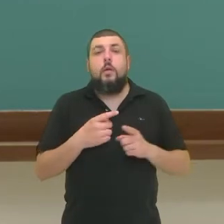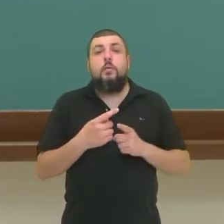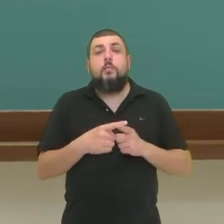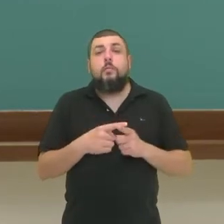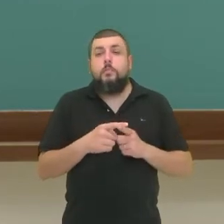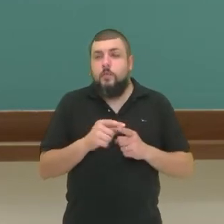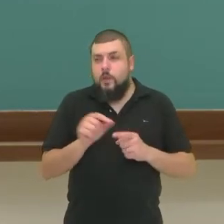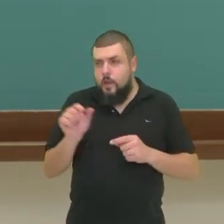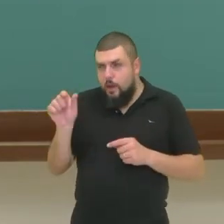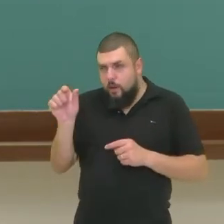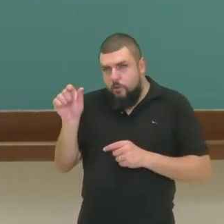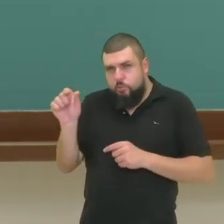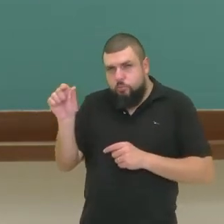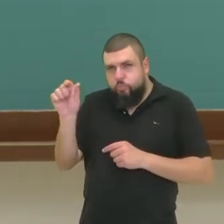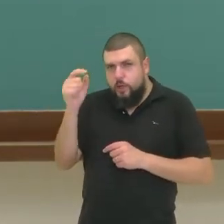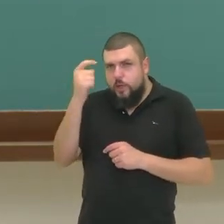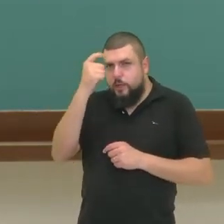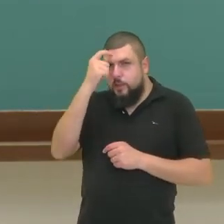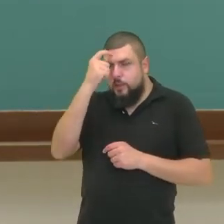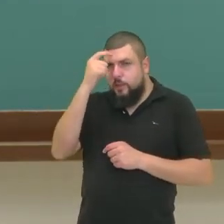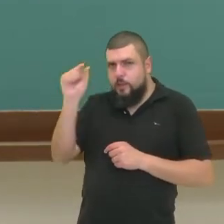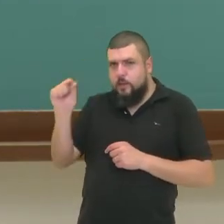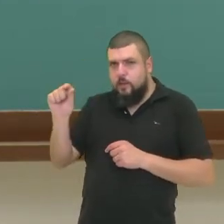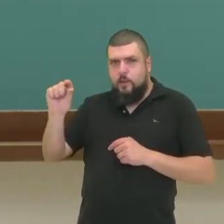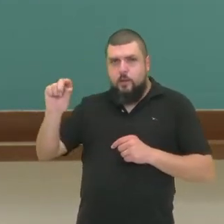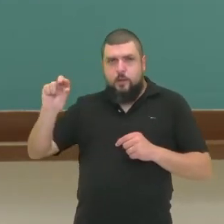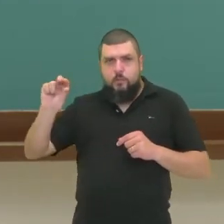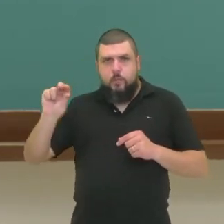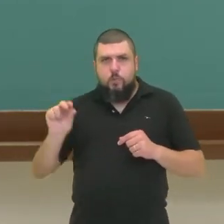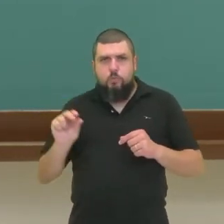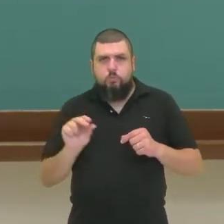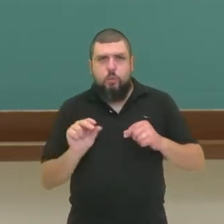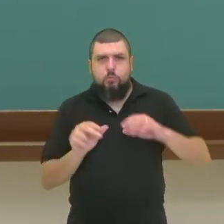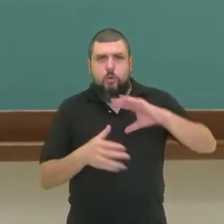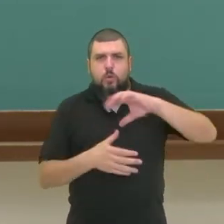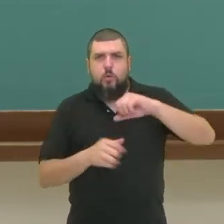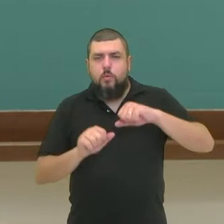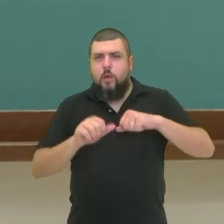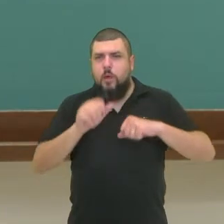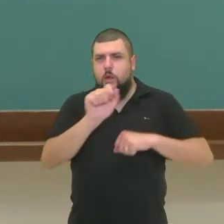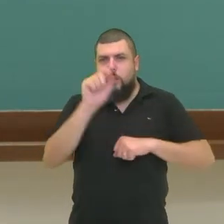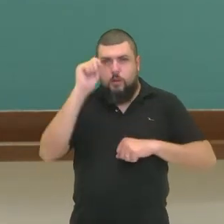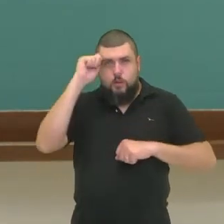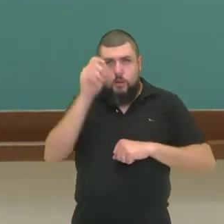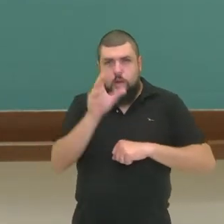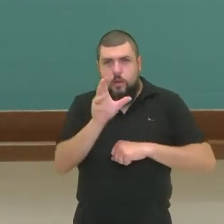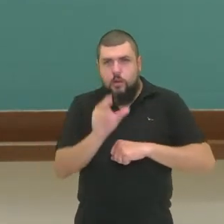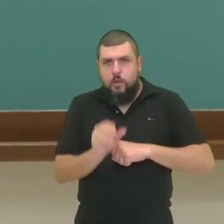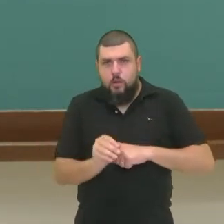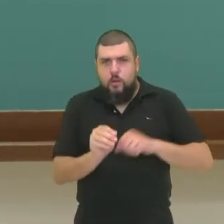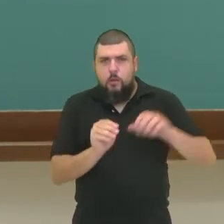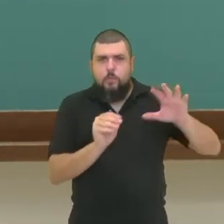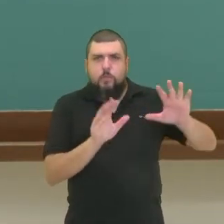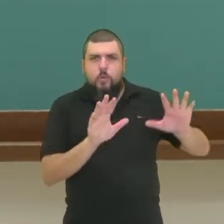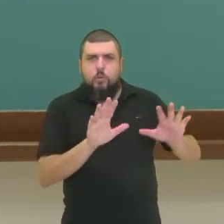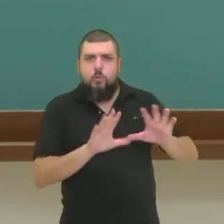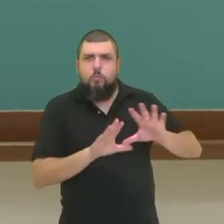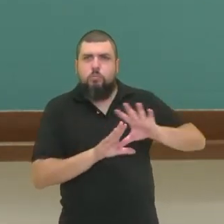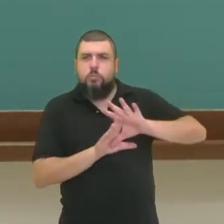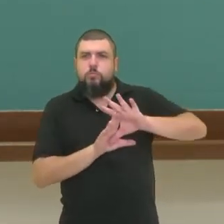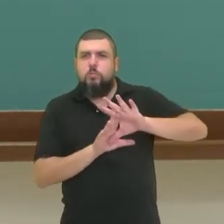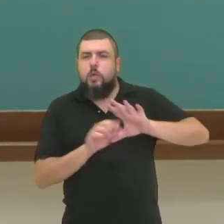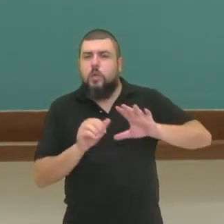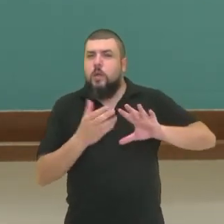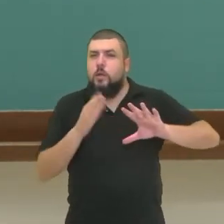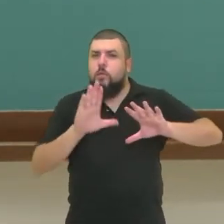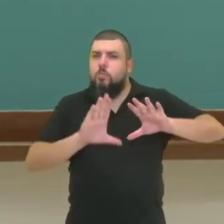fazia parte da antiga Gondwana. Gondwana era onde estava a América do Sul, a África, a Antártida,